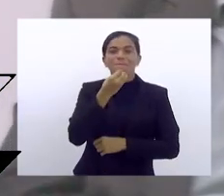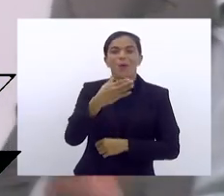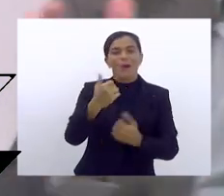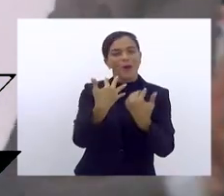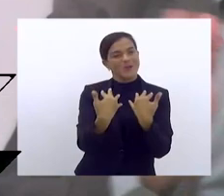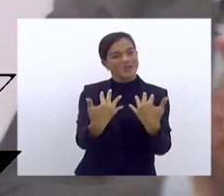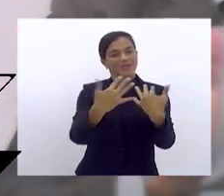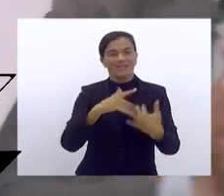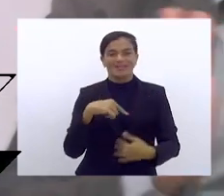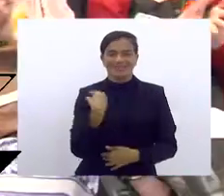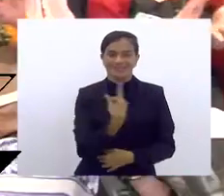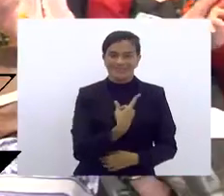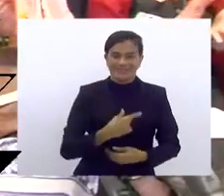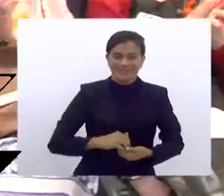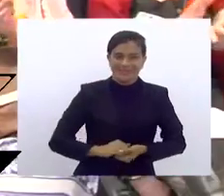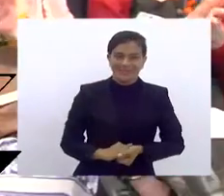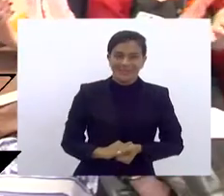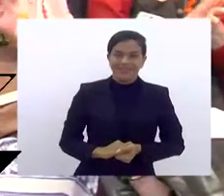todos nós